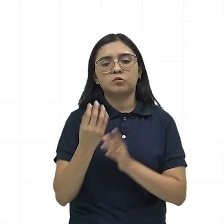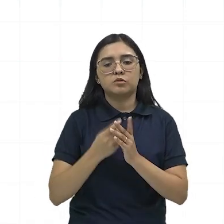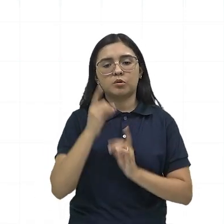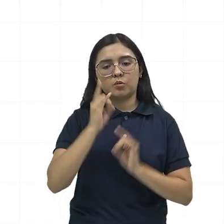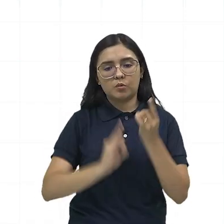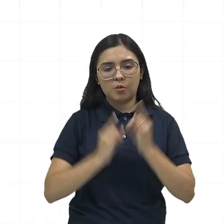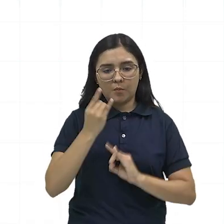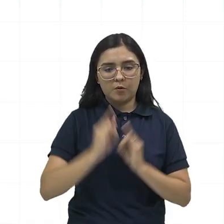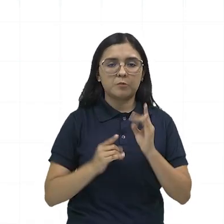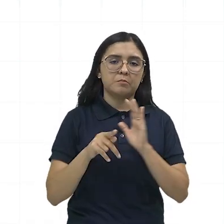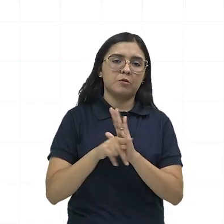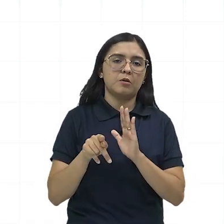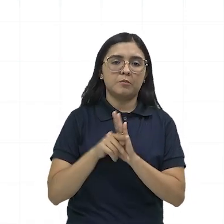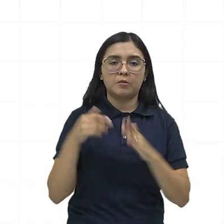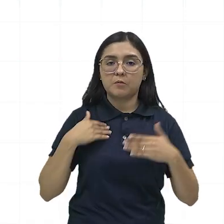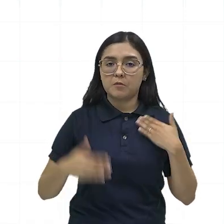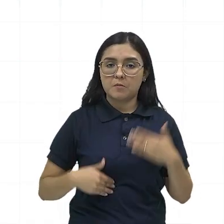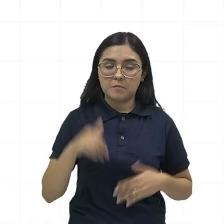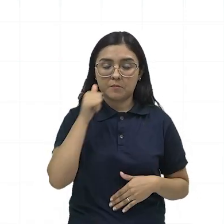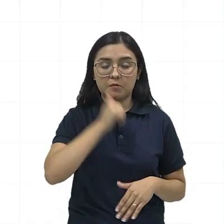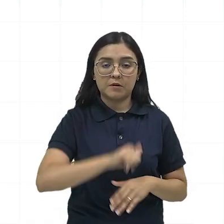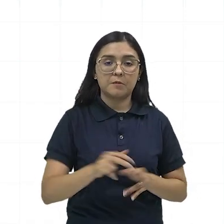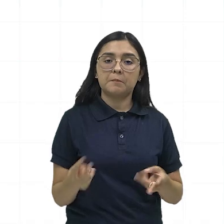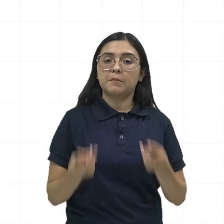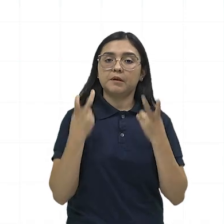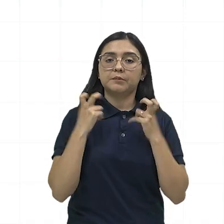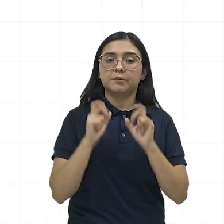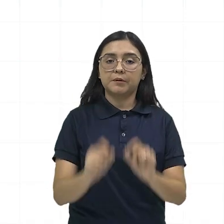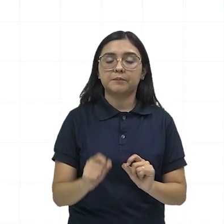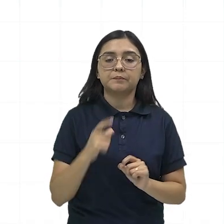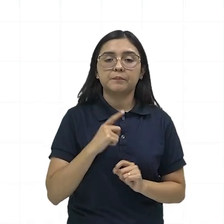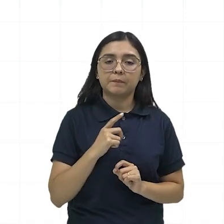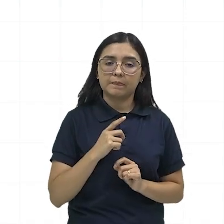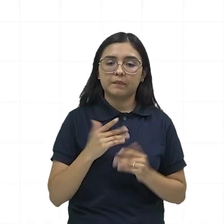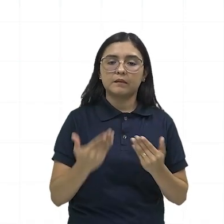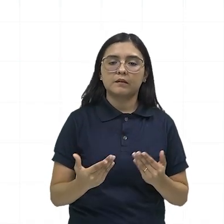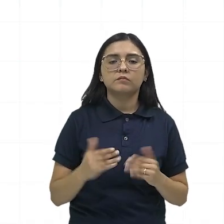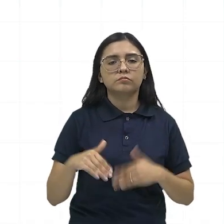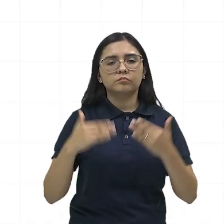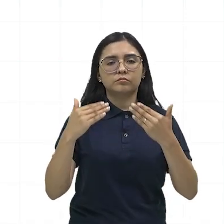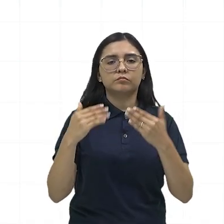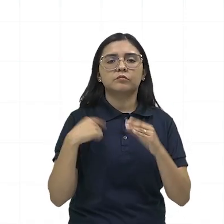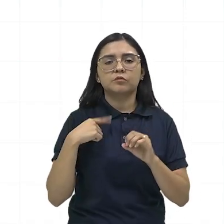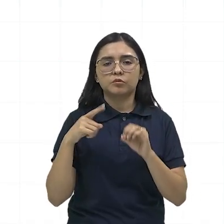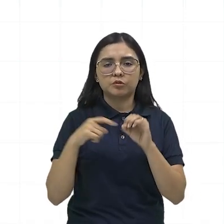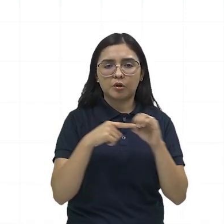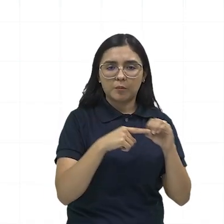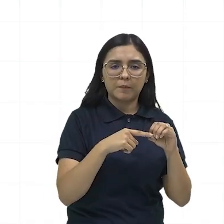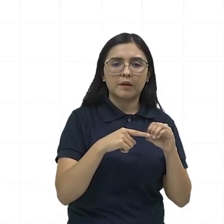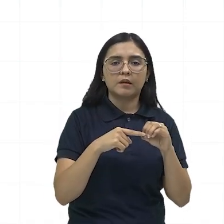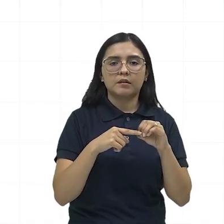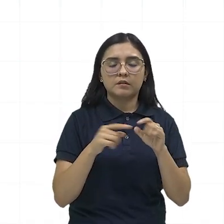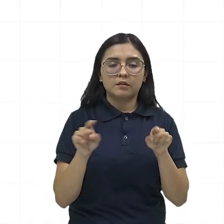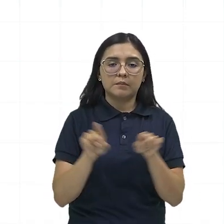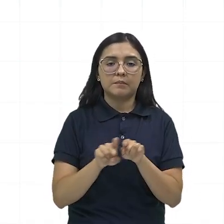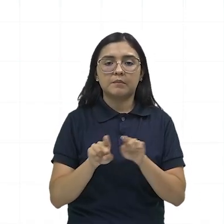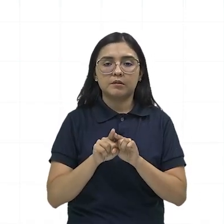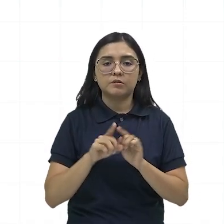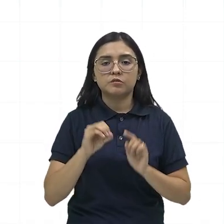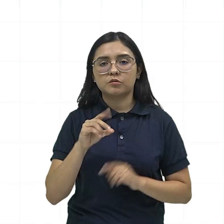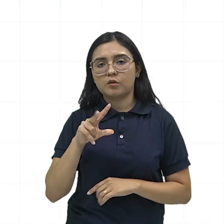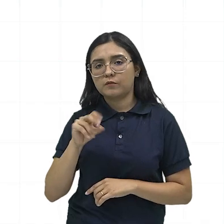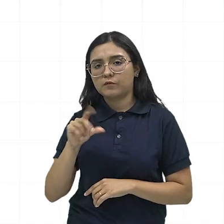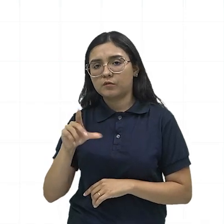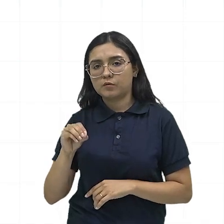e estrogênio. Então, perceba aí, olha, que o amadurecimento daqueles gametas, dos óvulos, que a menina